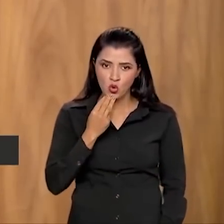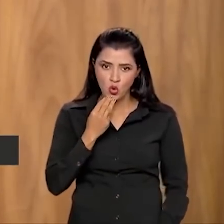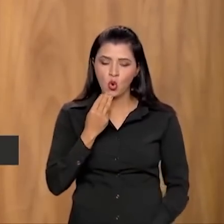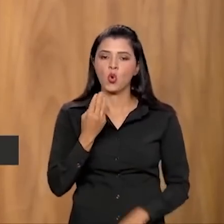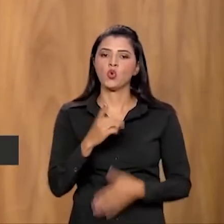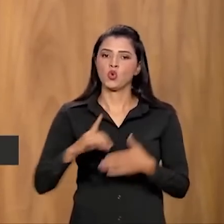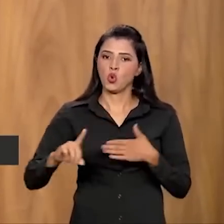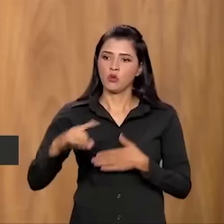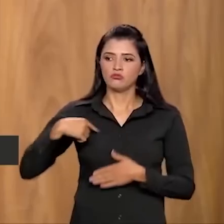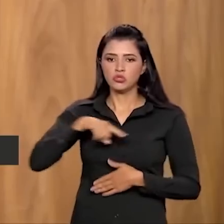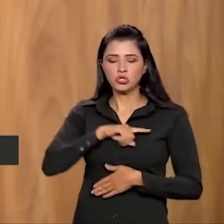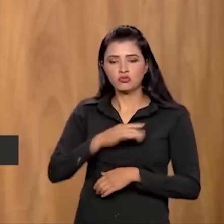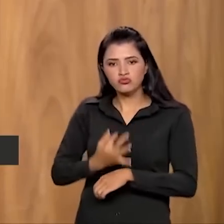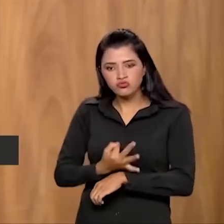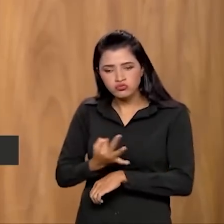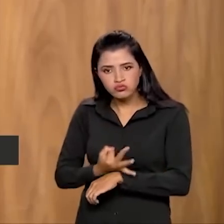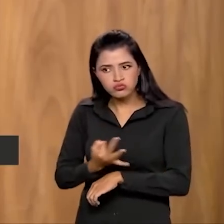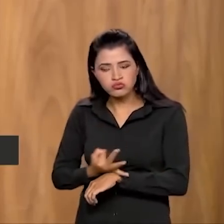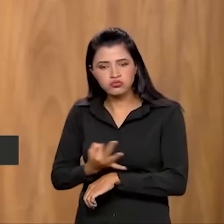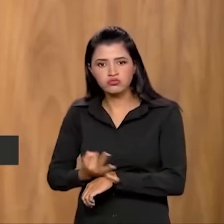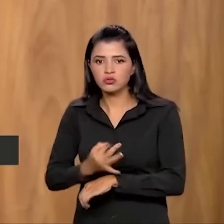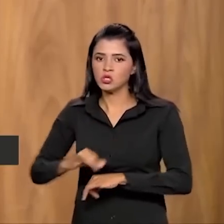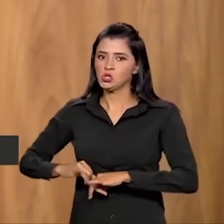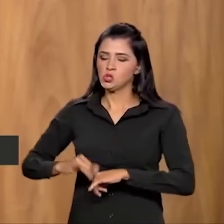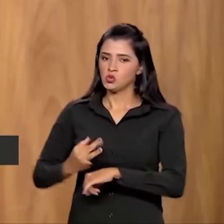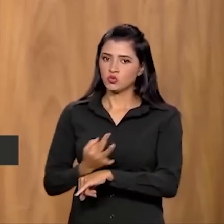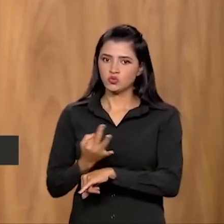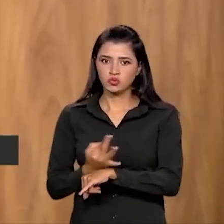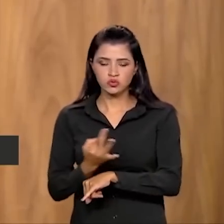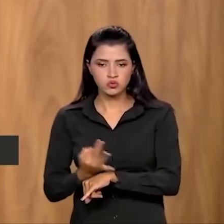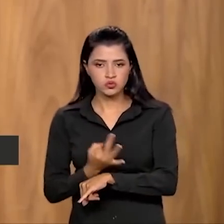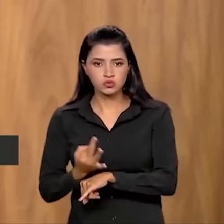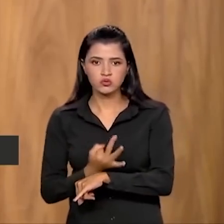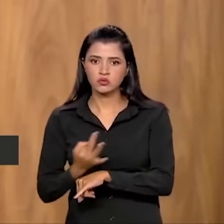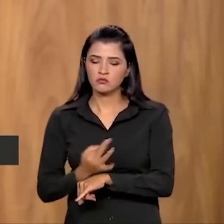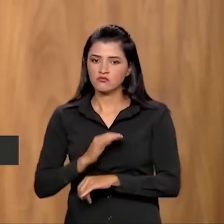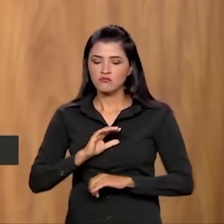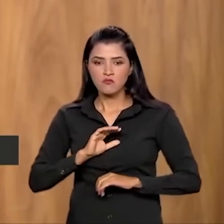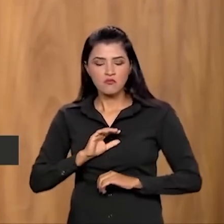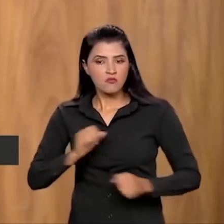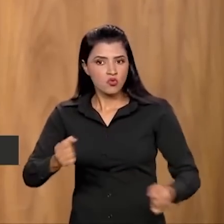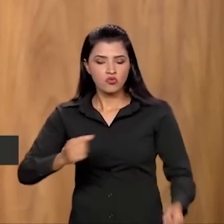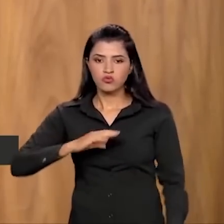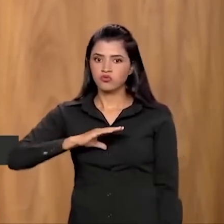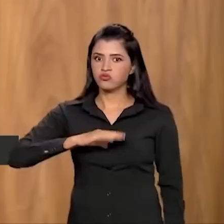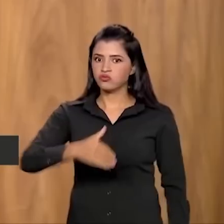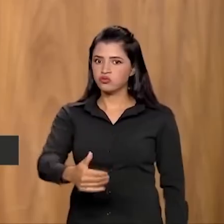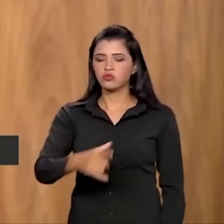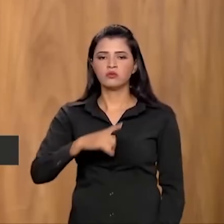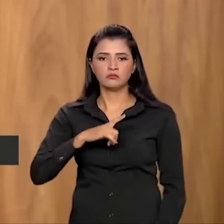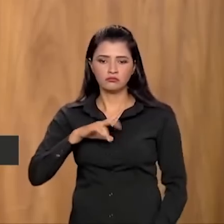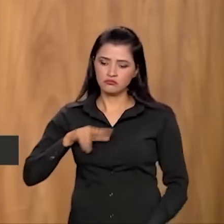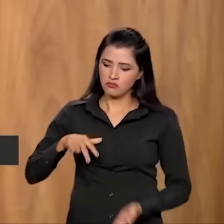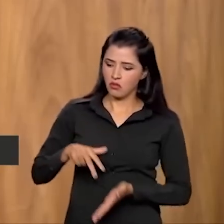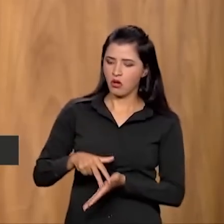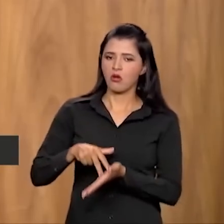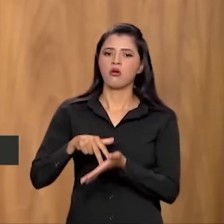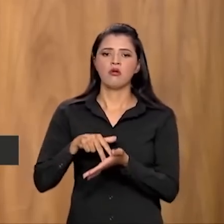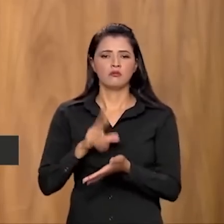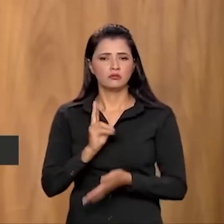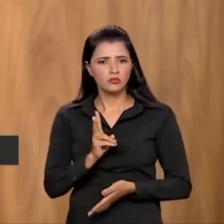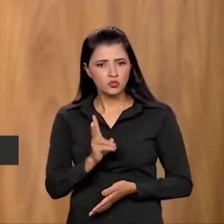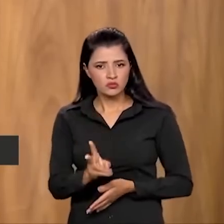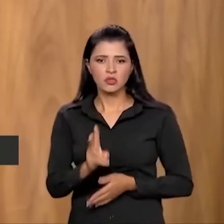nós resistimos. Resistimos, como decimos, resistimos com coragem, de pé e sempre